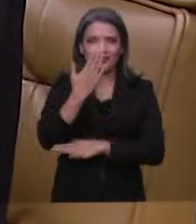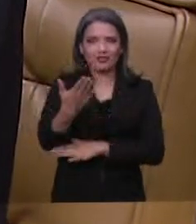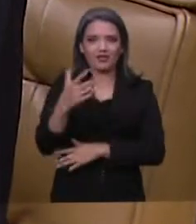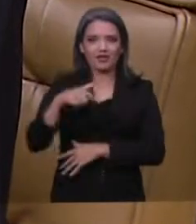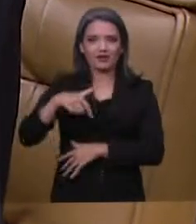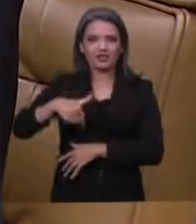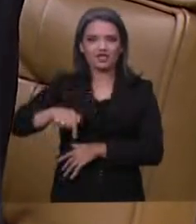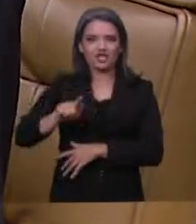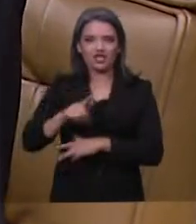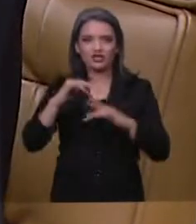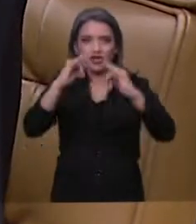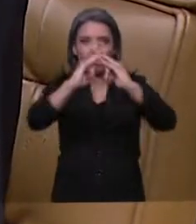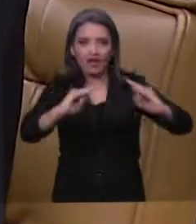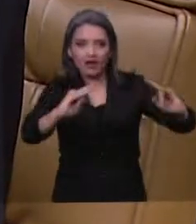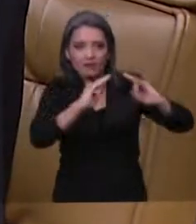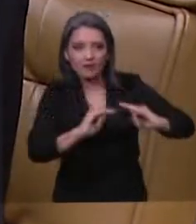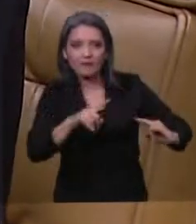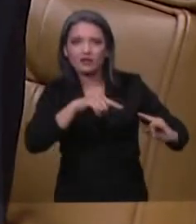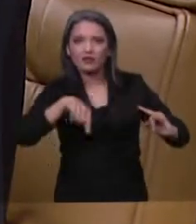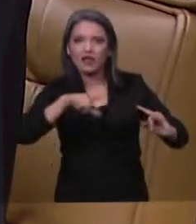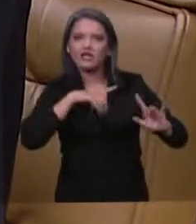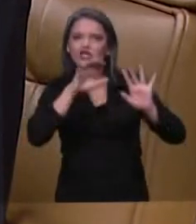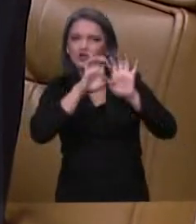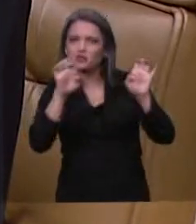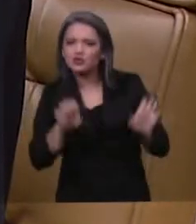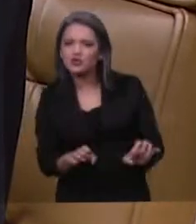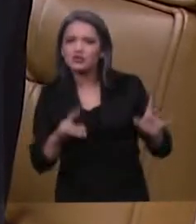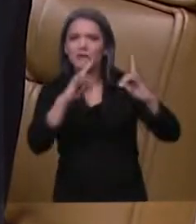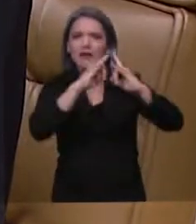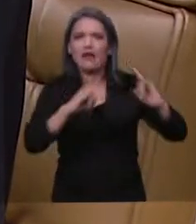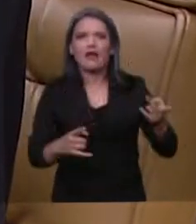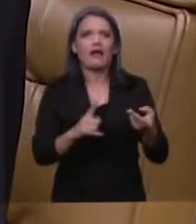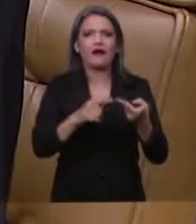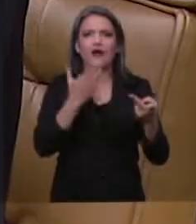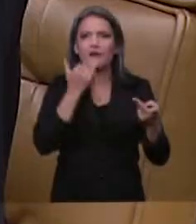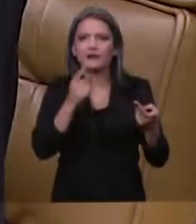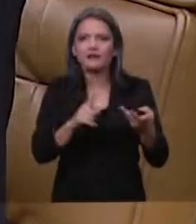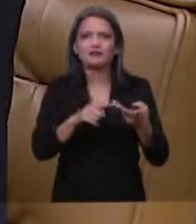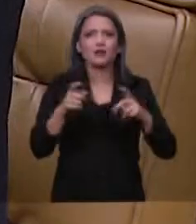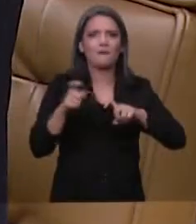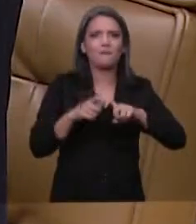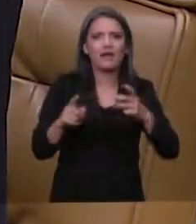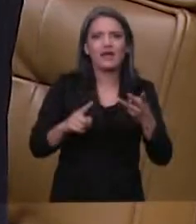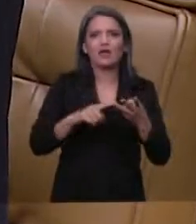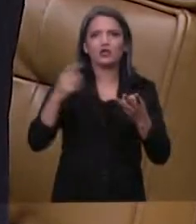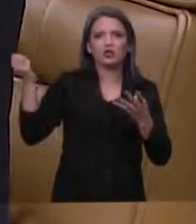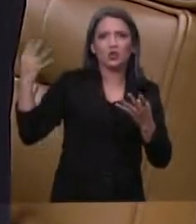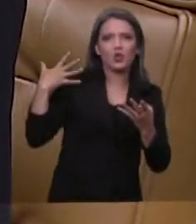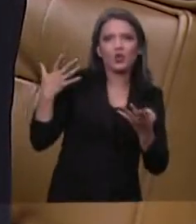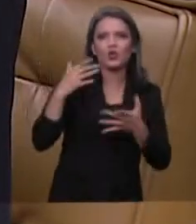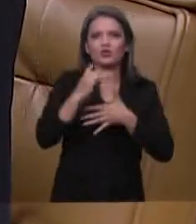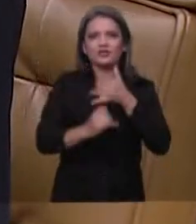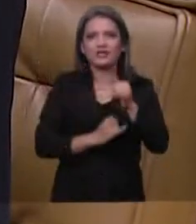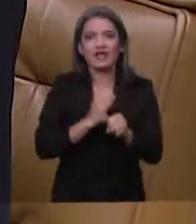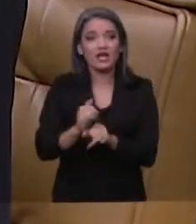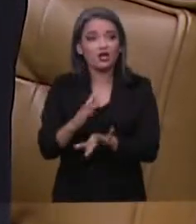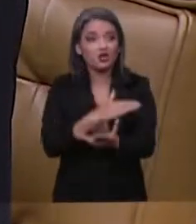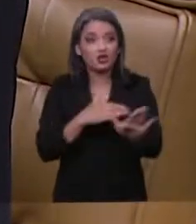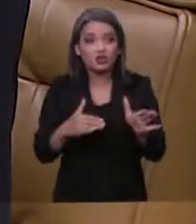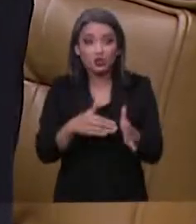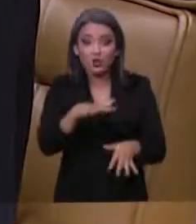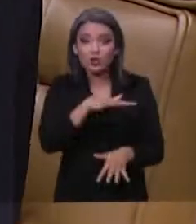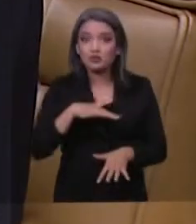organizada estrutura, imbuída de barracas, tendas, alimentação, serviços médicos, energia, internet, tudo a garantir